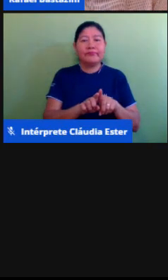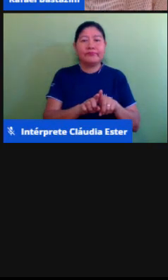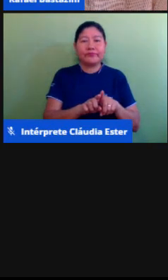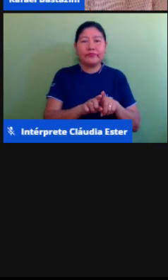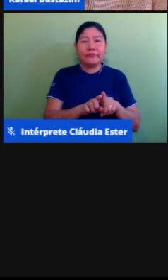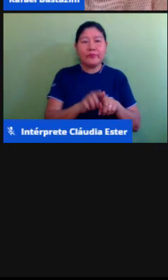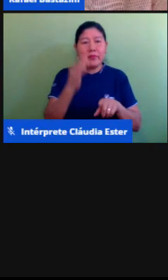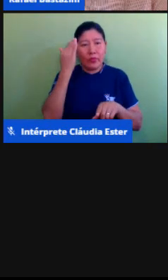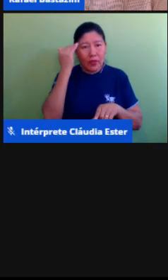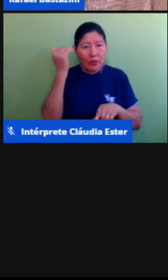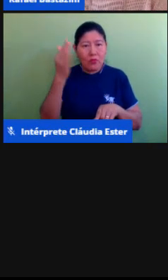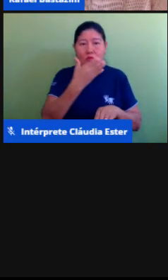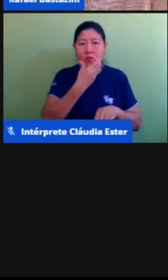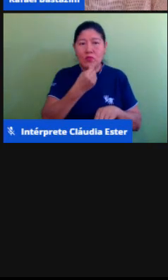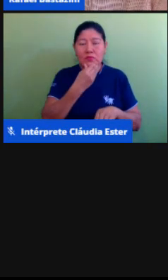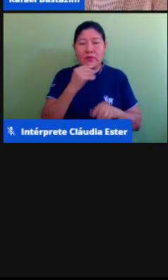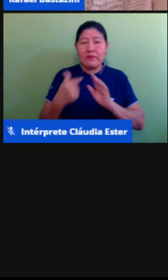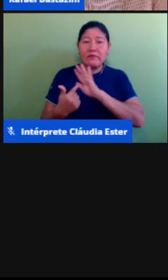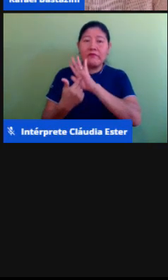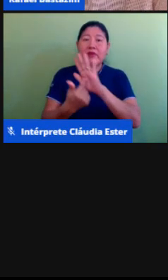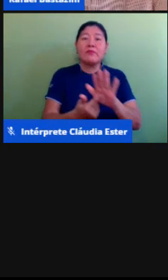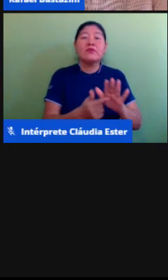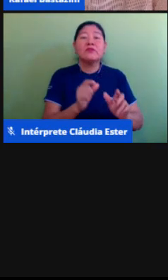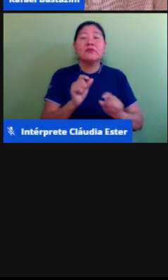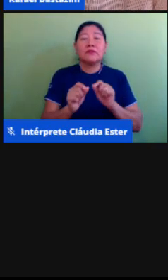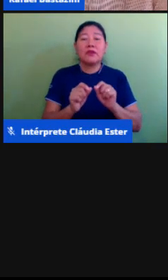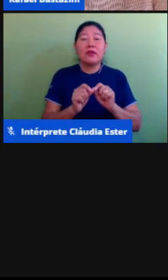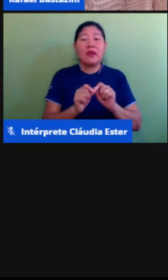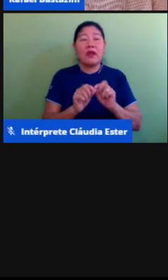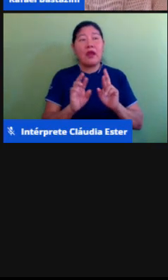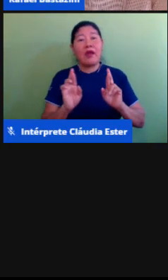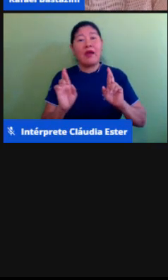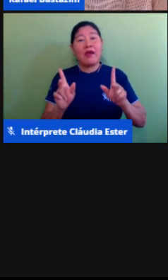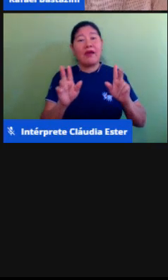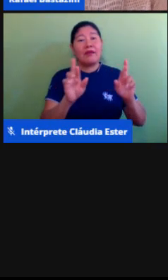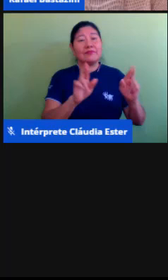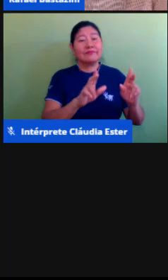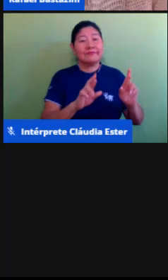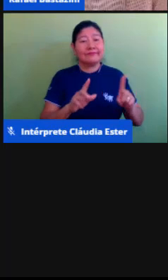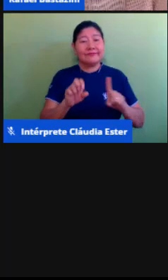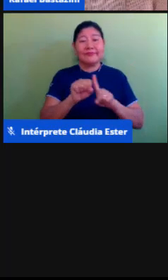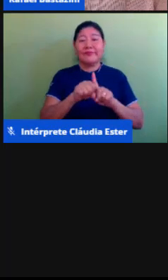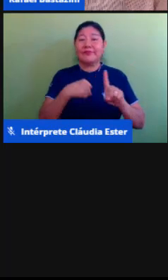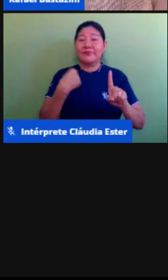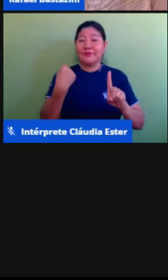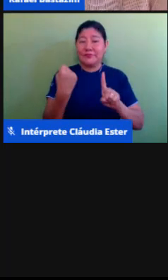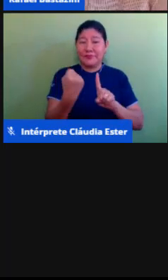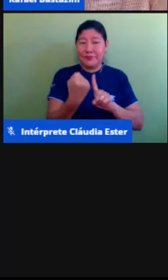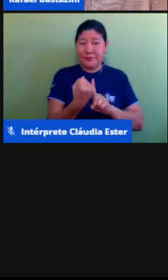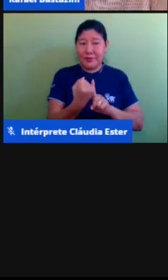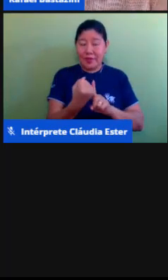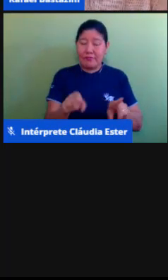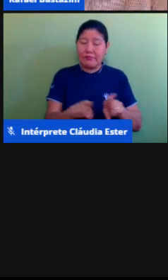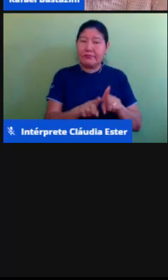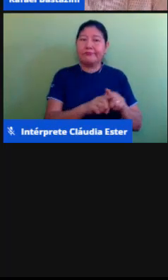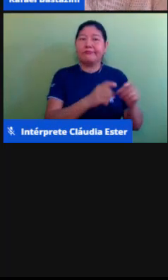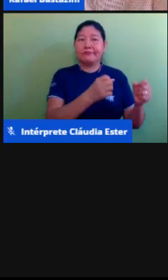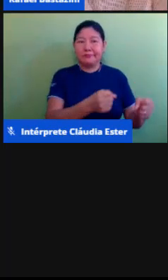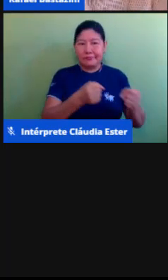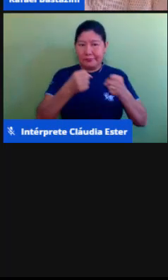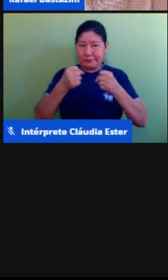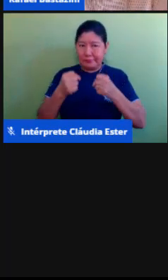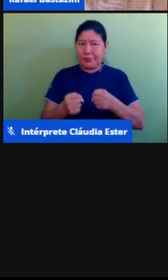de paisagem a partir dos critérios de diferenciação social e poder. Para isso, para exemplificar, eu trouxe alguns